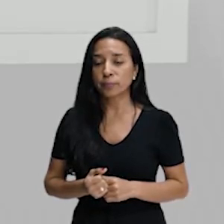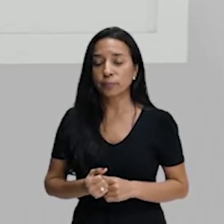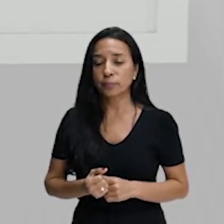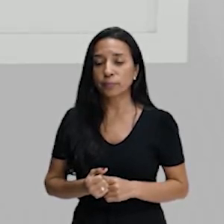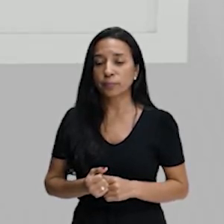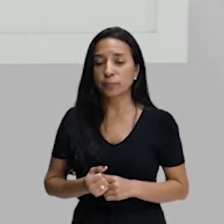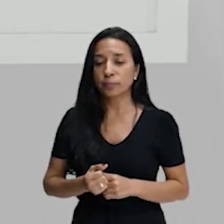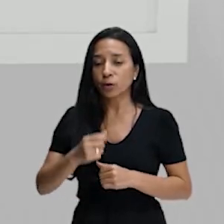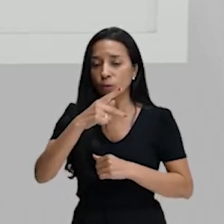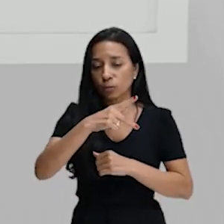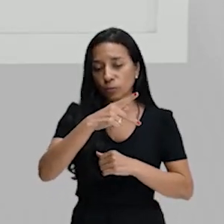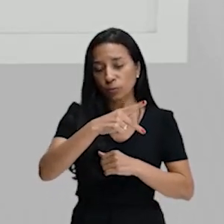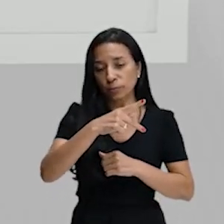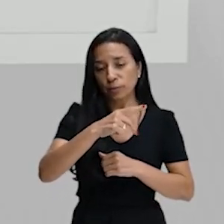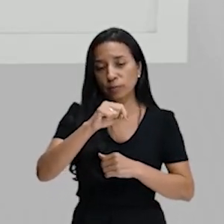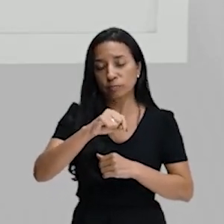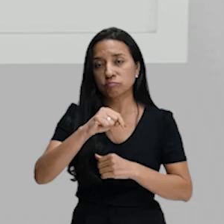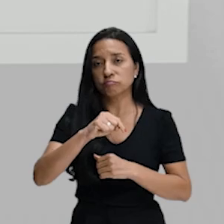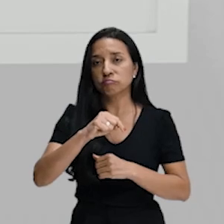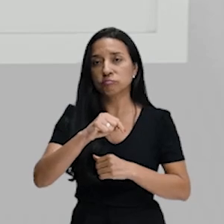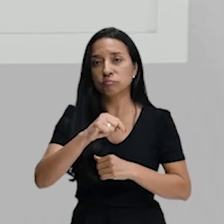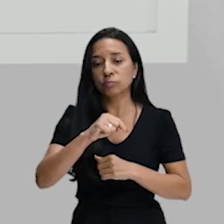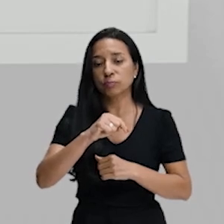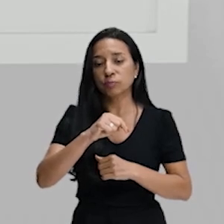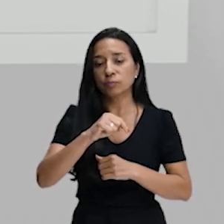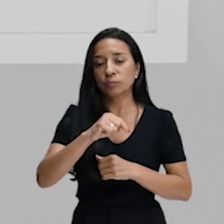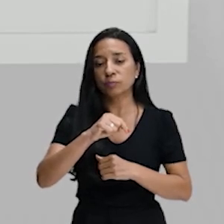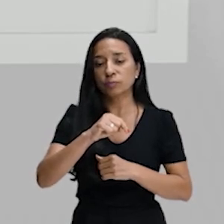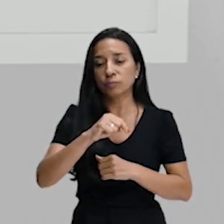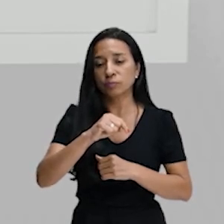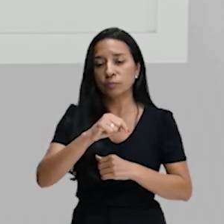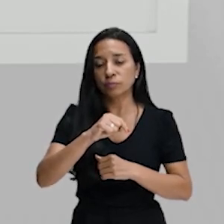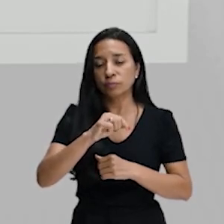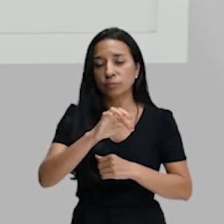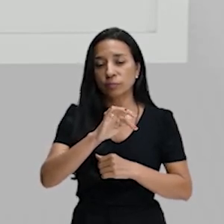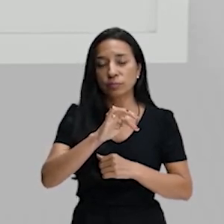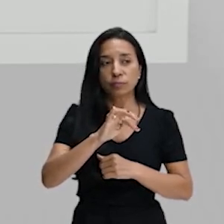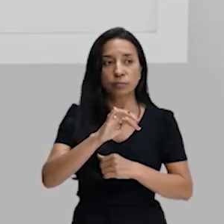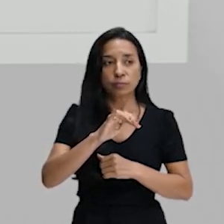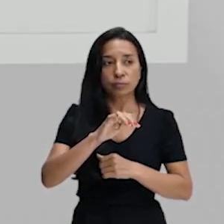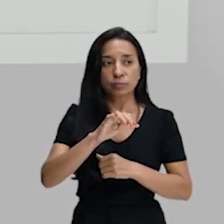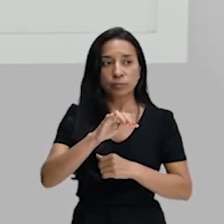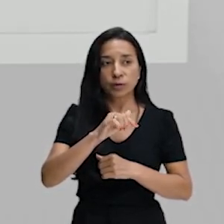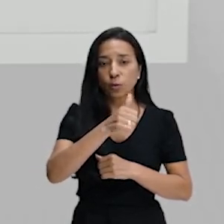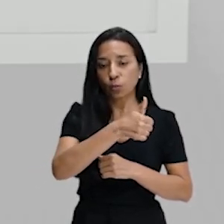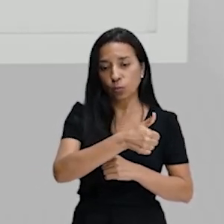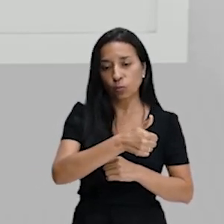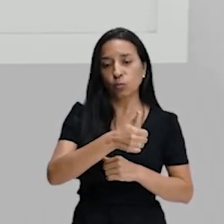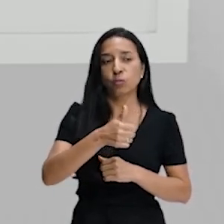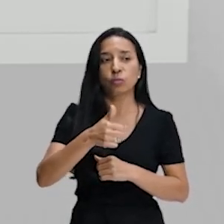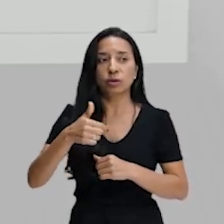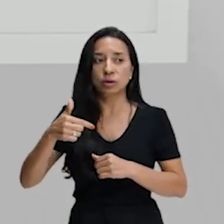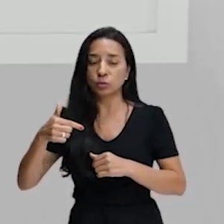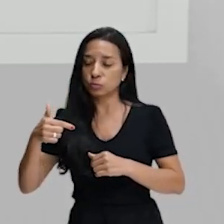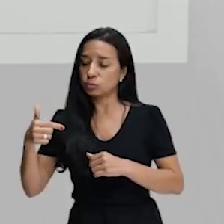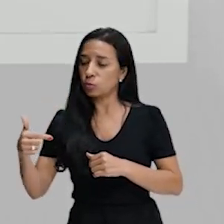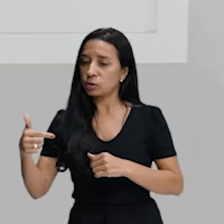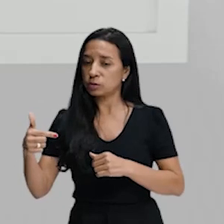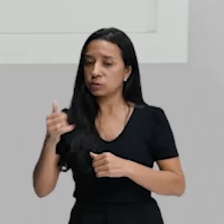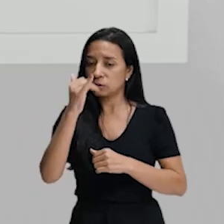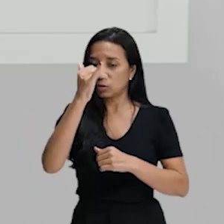ponto P, eu vou chamar este aqui de fio 1 e de fio 2, tá certo? Vai ser dado